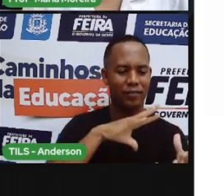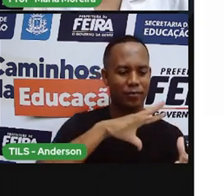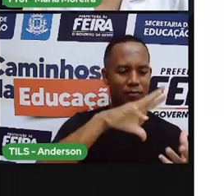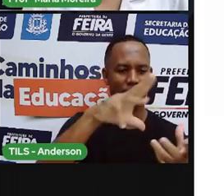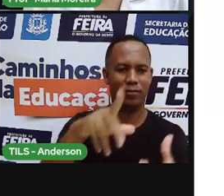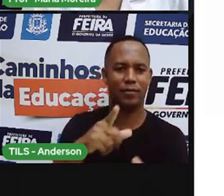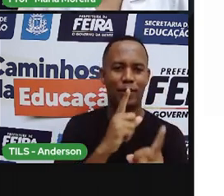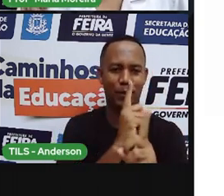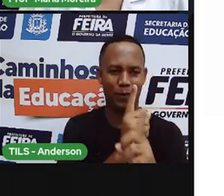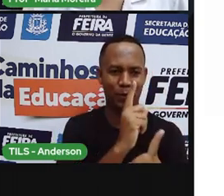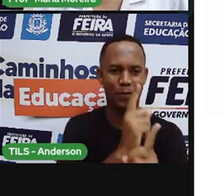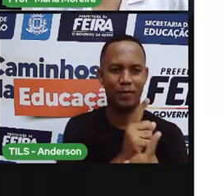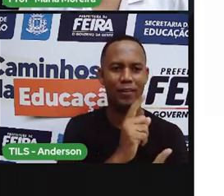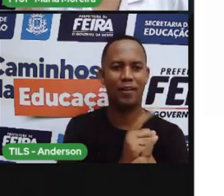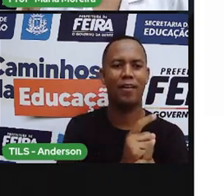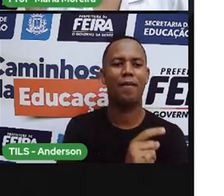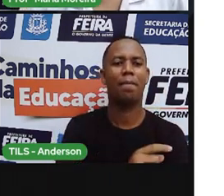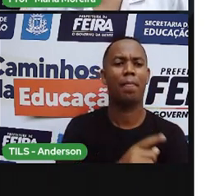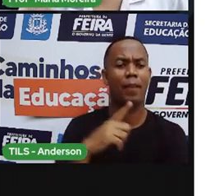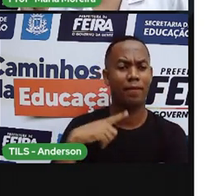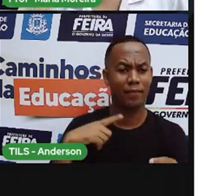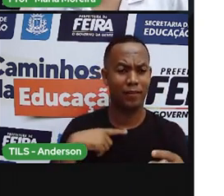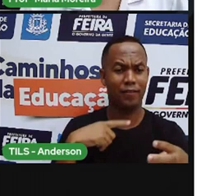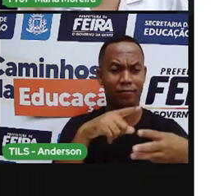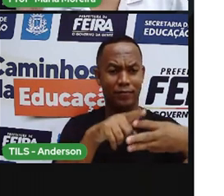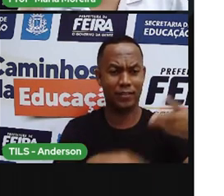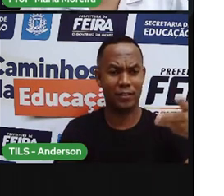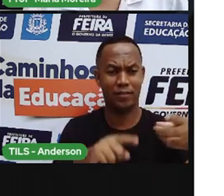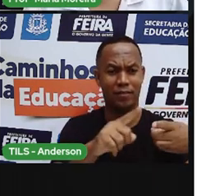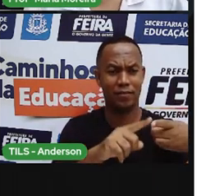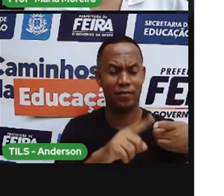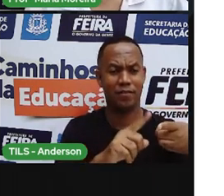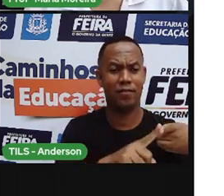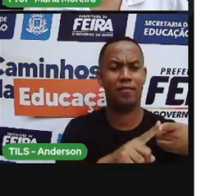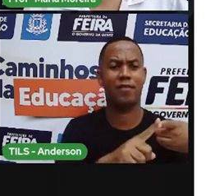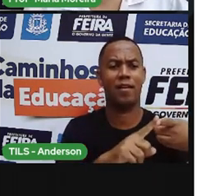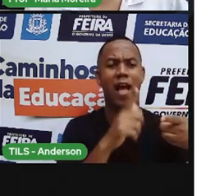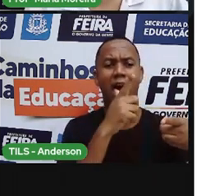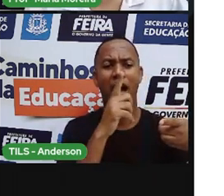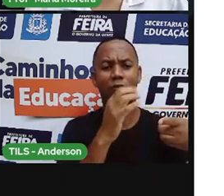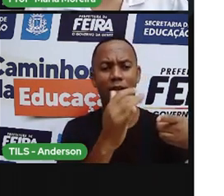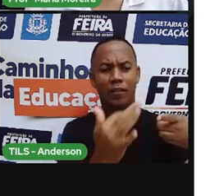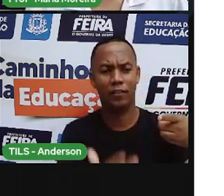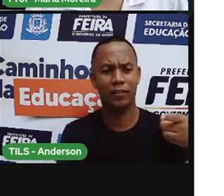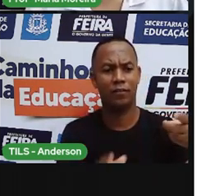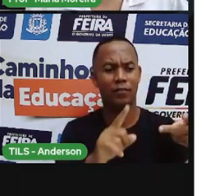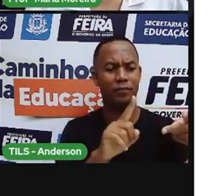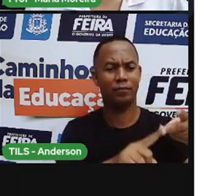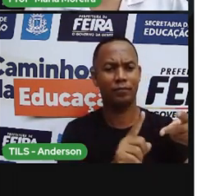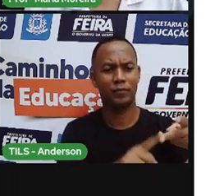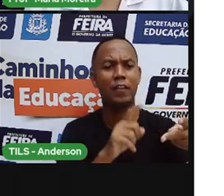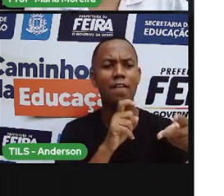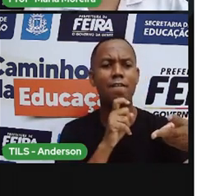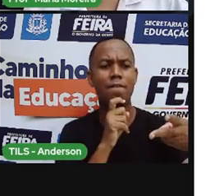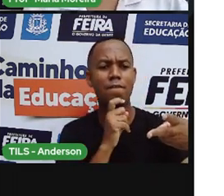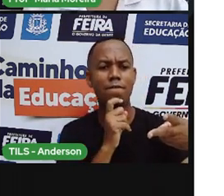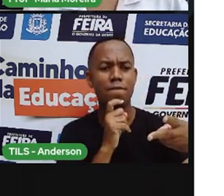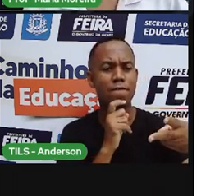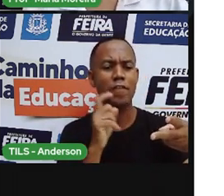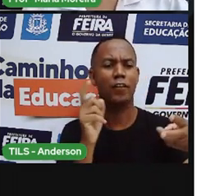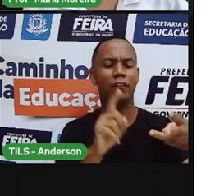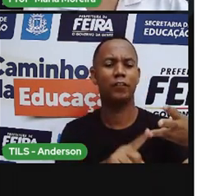encontrar água na Terra em três formatos: líquido, sólido e gasoso. Quem lembra disso? Todo mundo